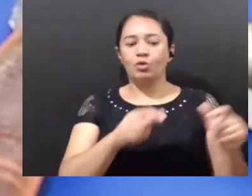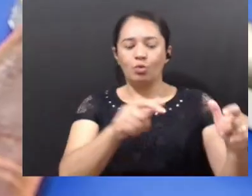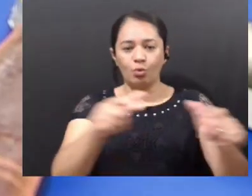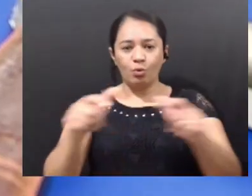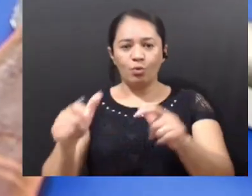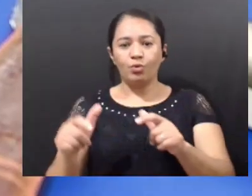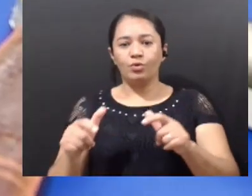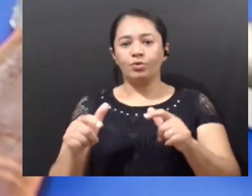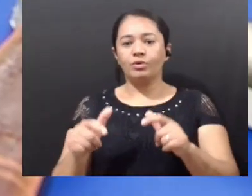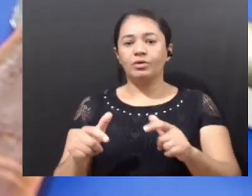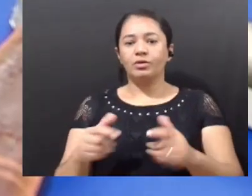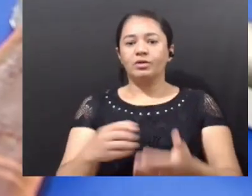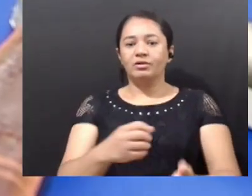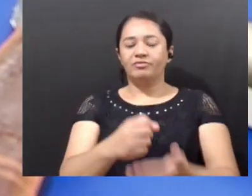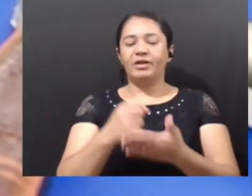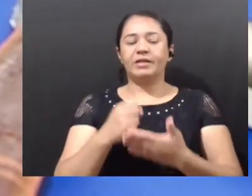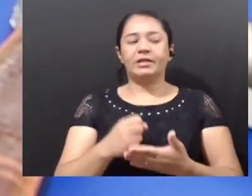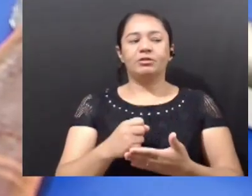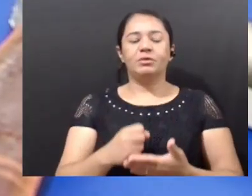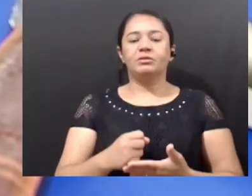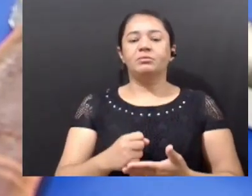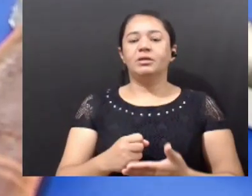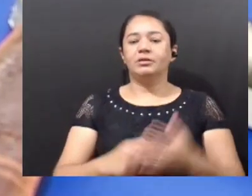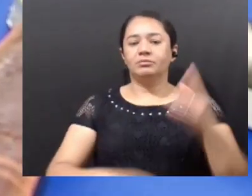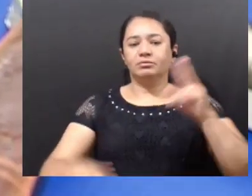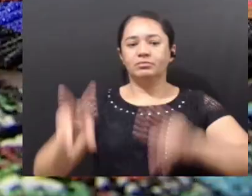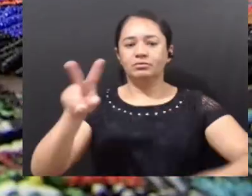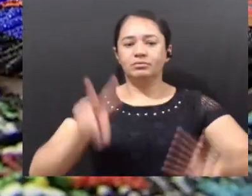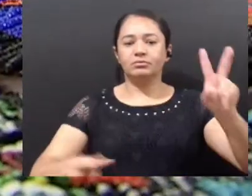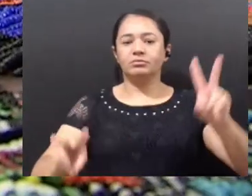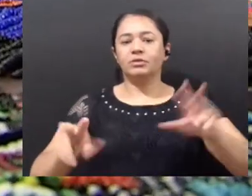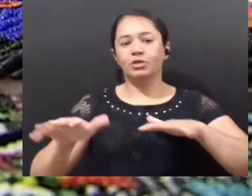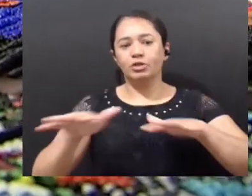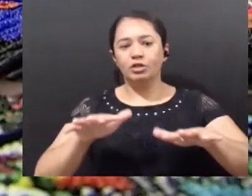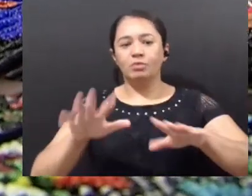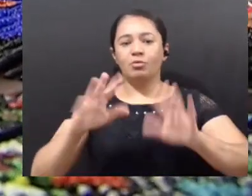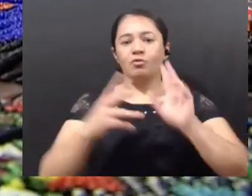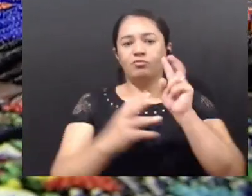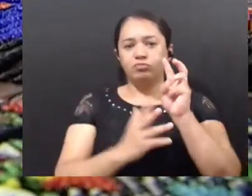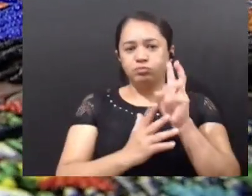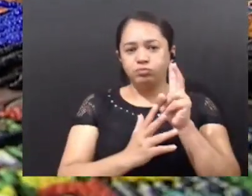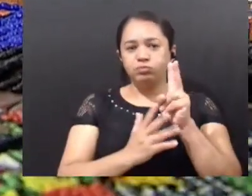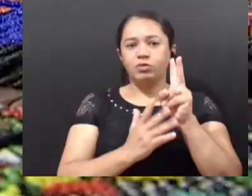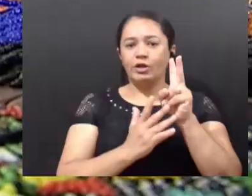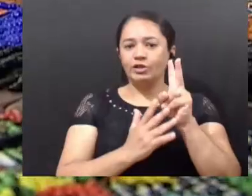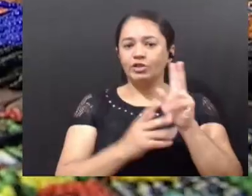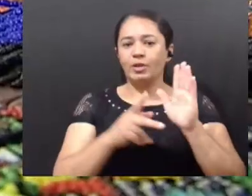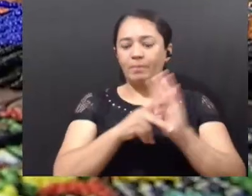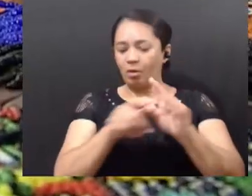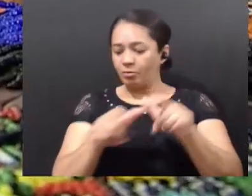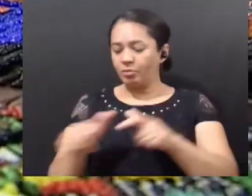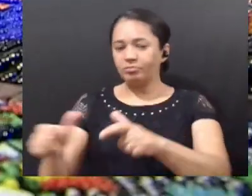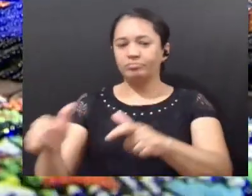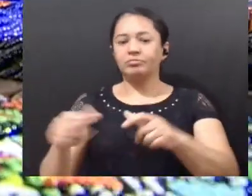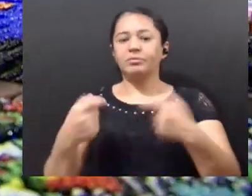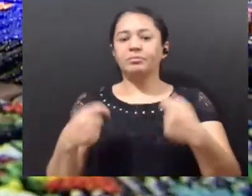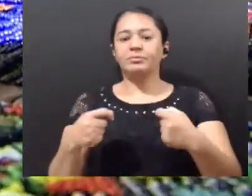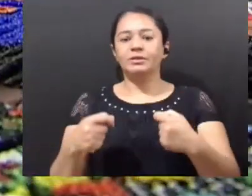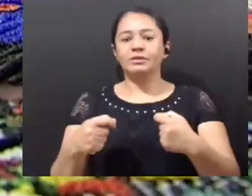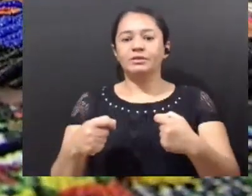a visibilidade, né, trazer o movimento indígena para esses espaços requer uma